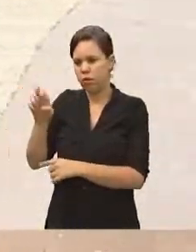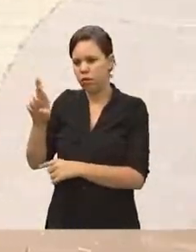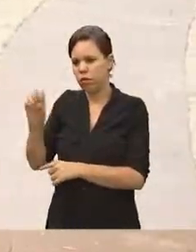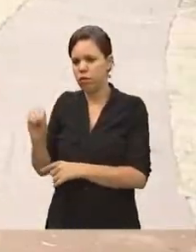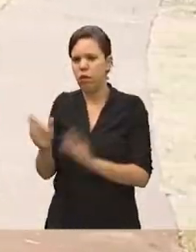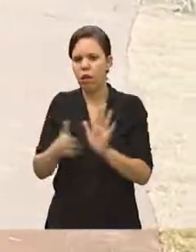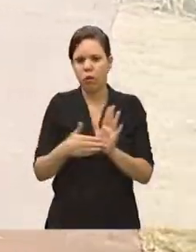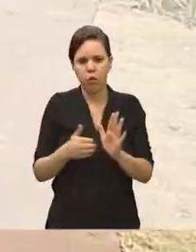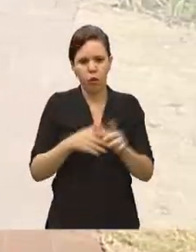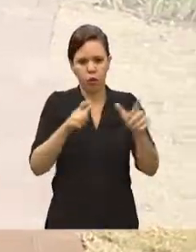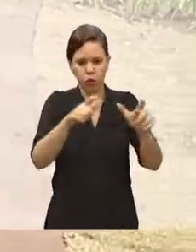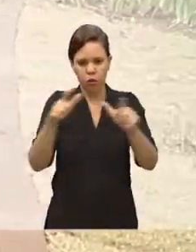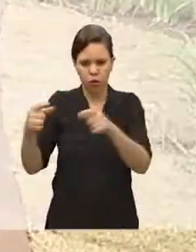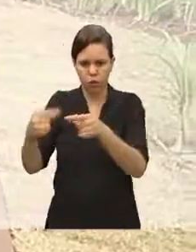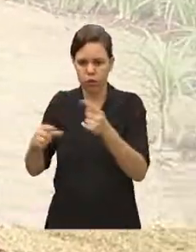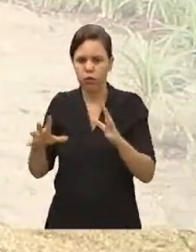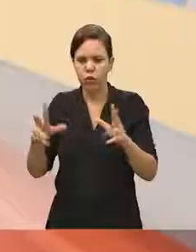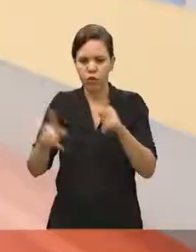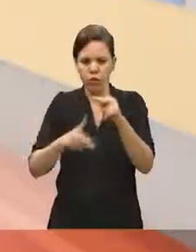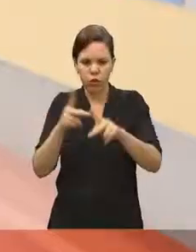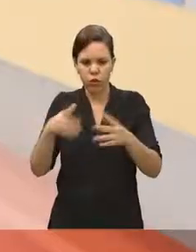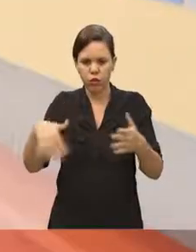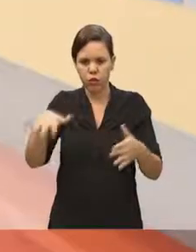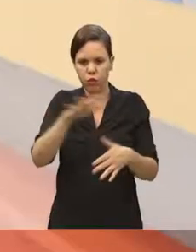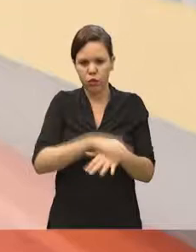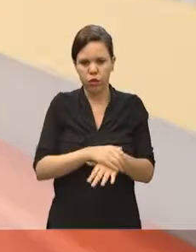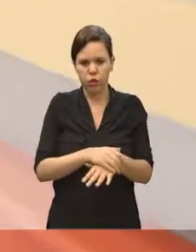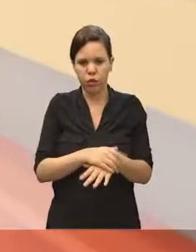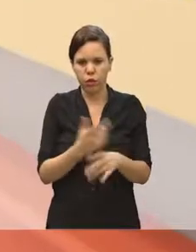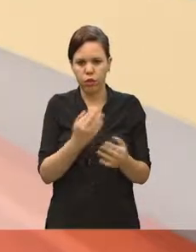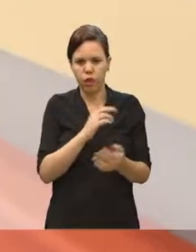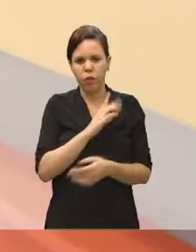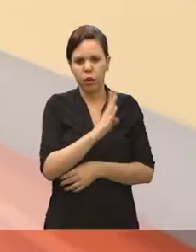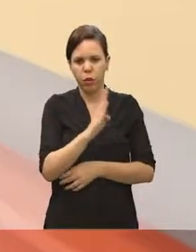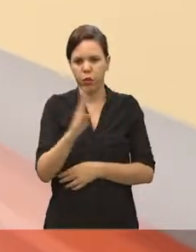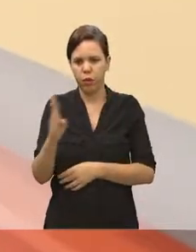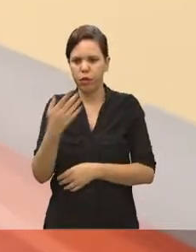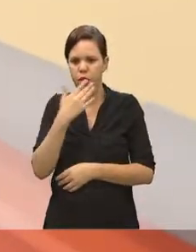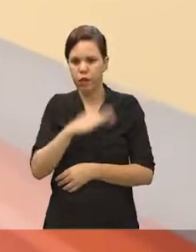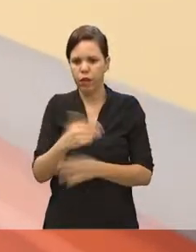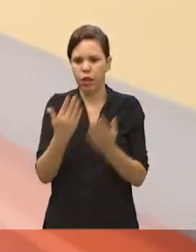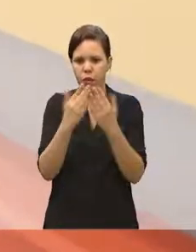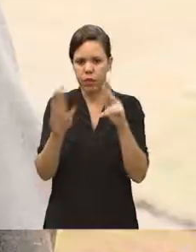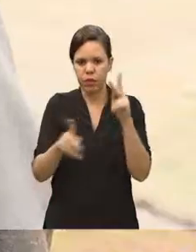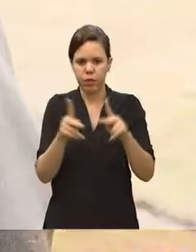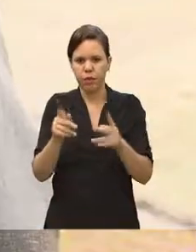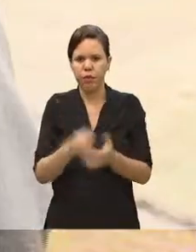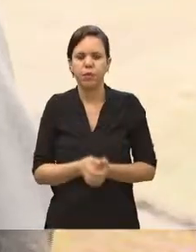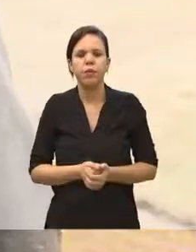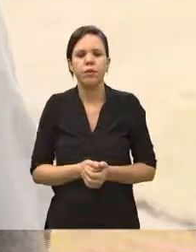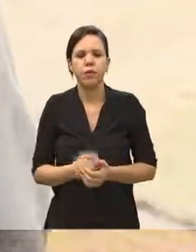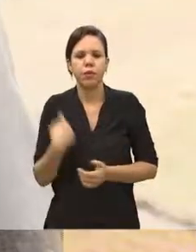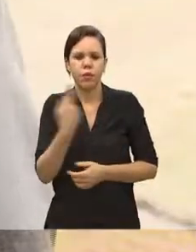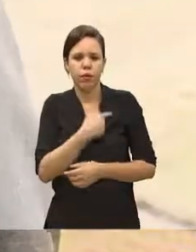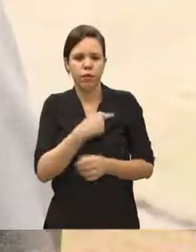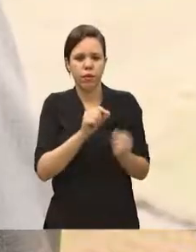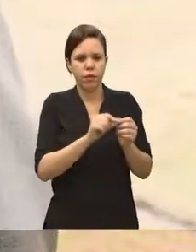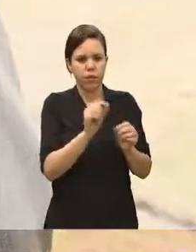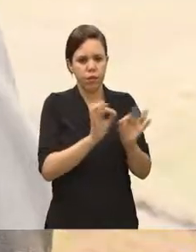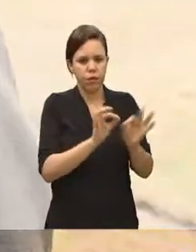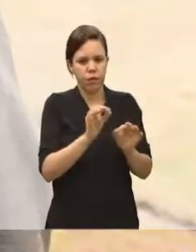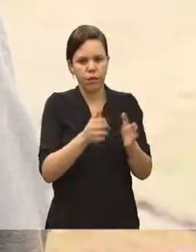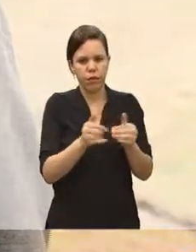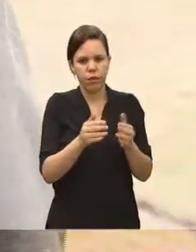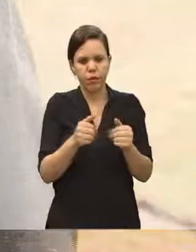ser um espaço para toda a comunidade, com uma biblioteca infantil aberta ao público. A gente fez essa solicitação